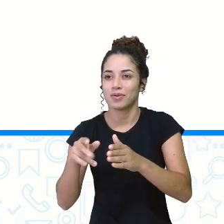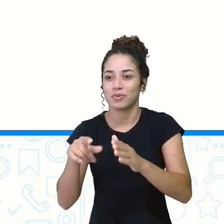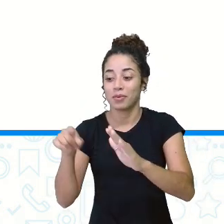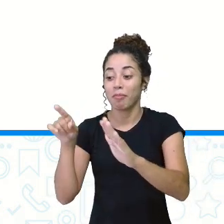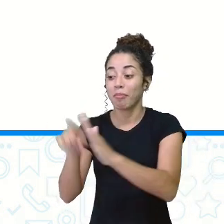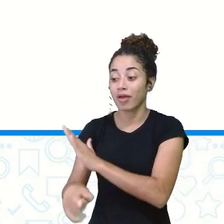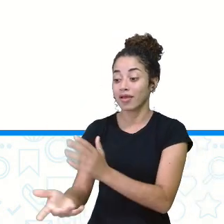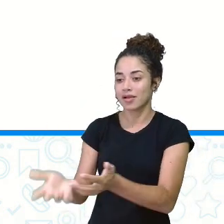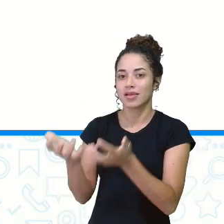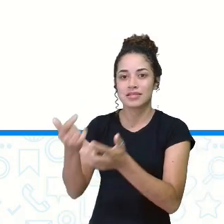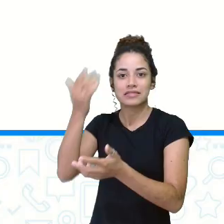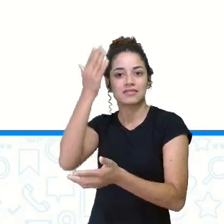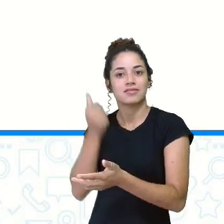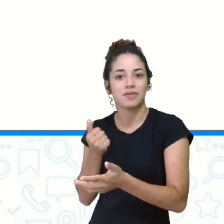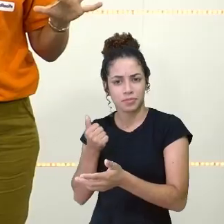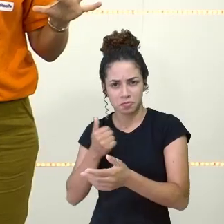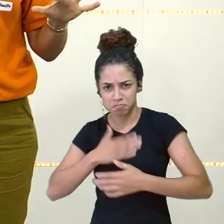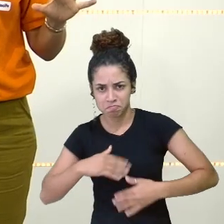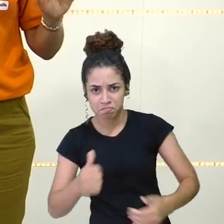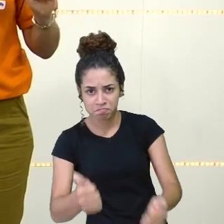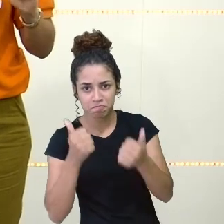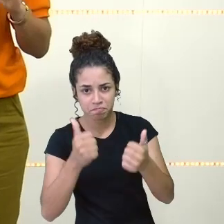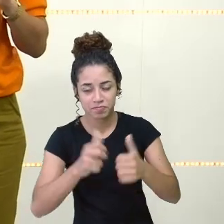questão. Tranquilo até aí?